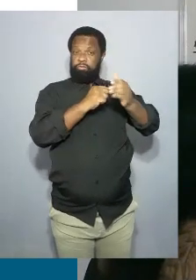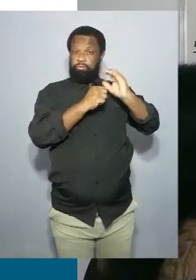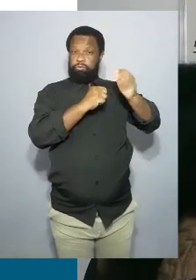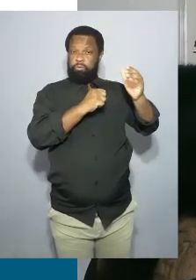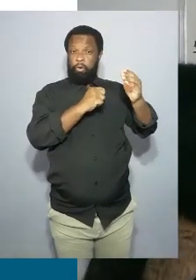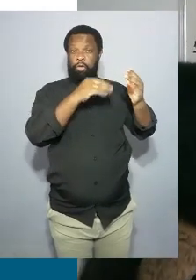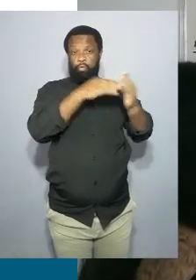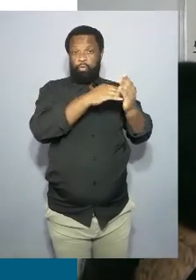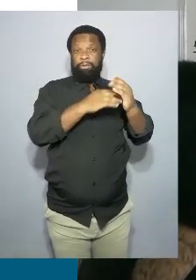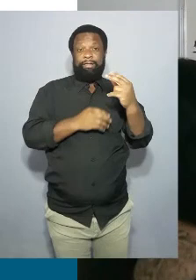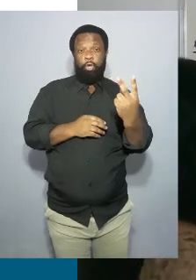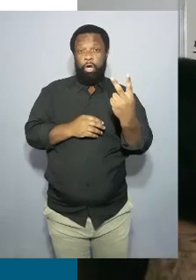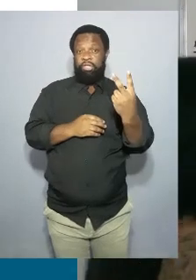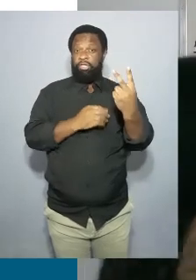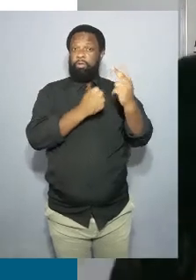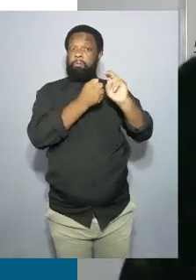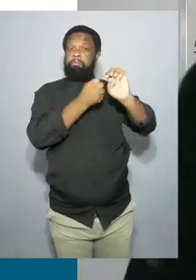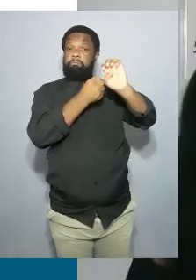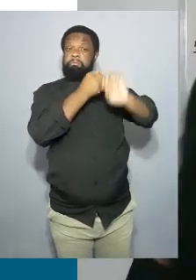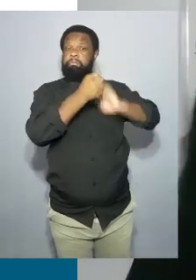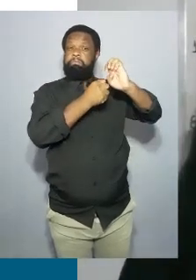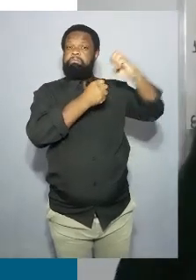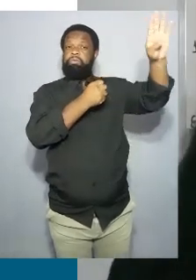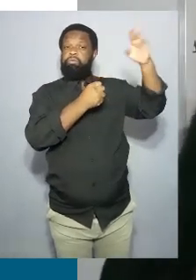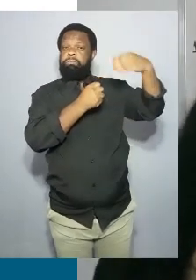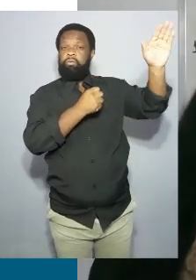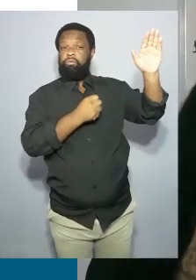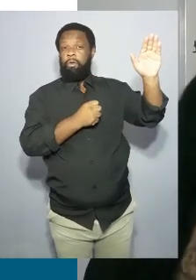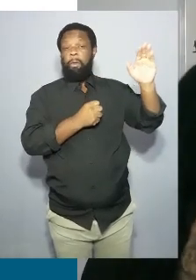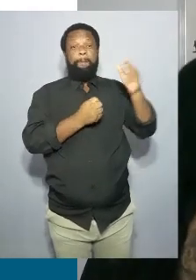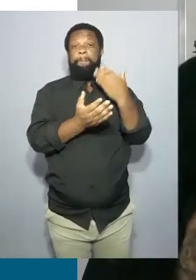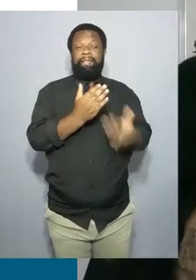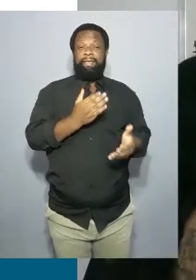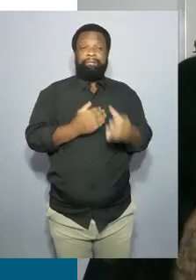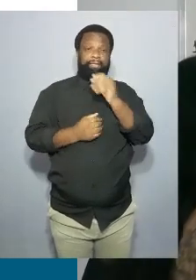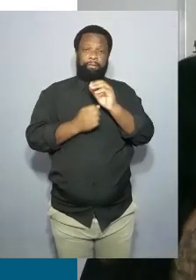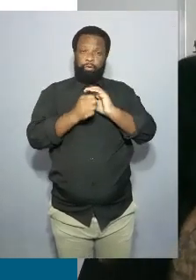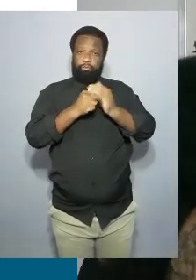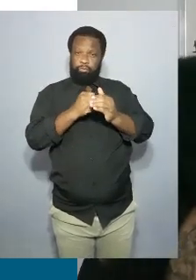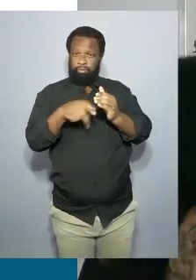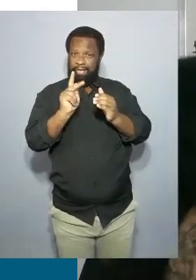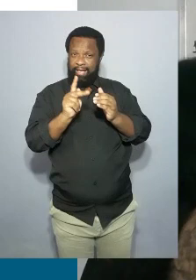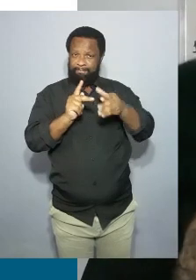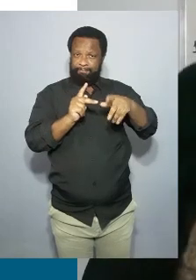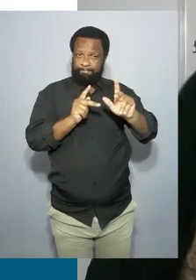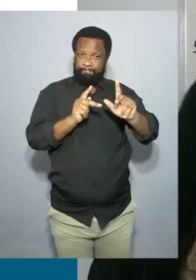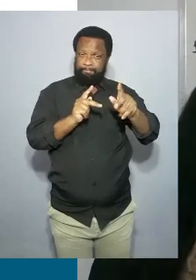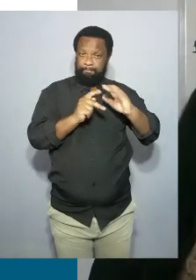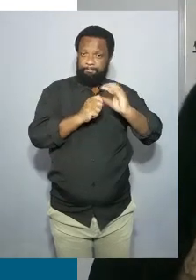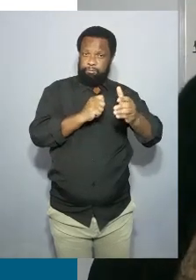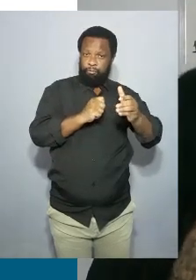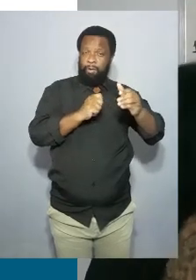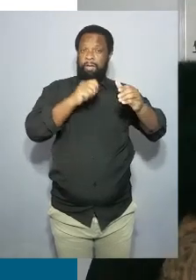que estão na última camada dele, então vamos imaginar que aqui tem a camada M, com 2 elétrons. Se ele perder esses